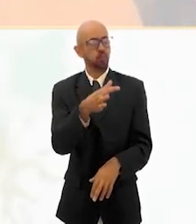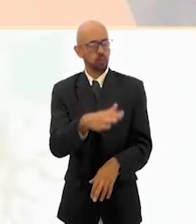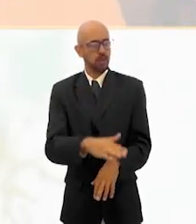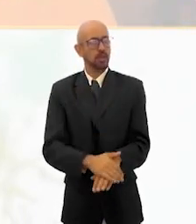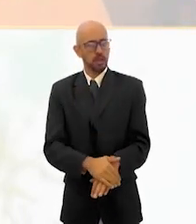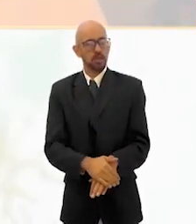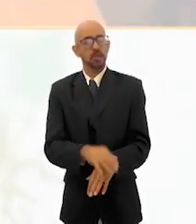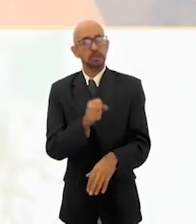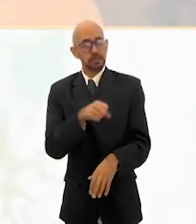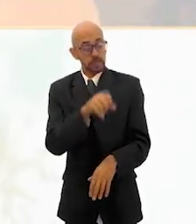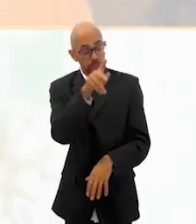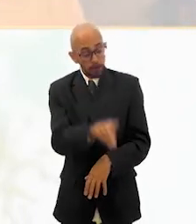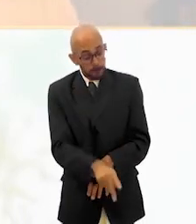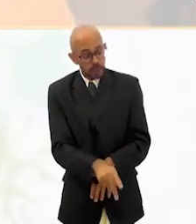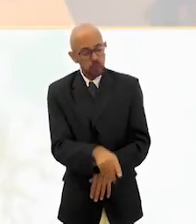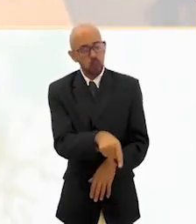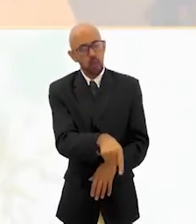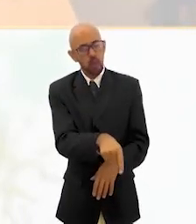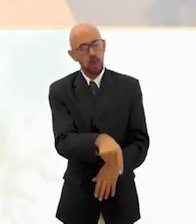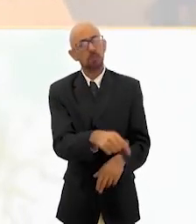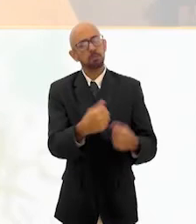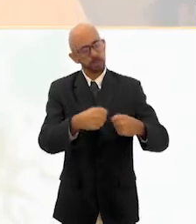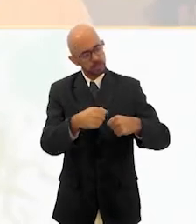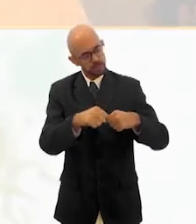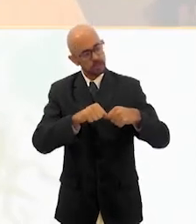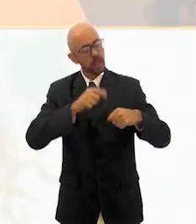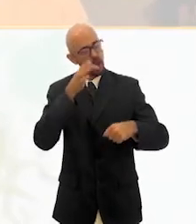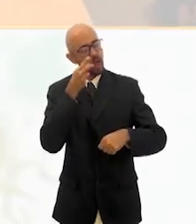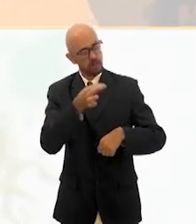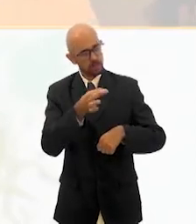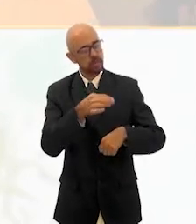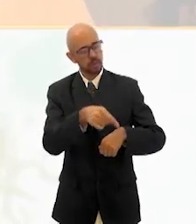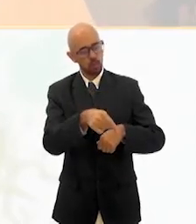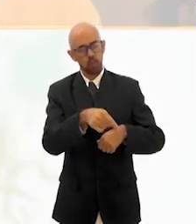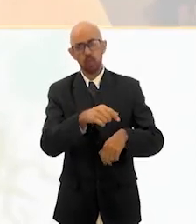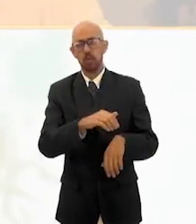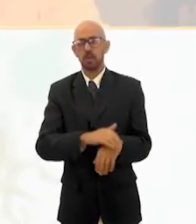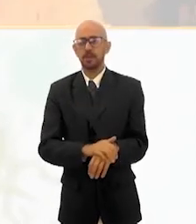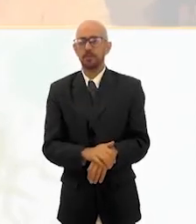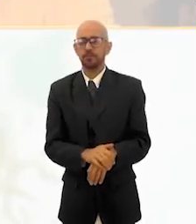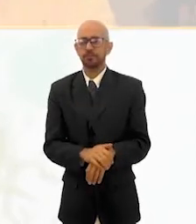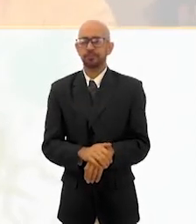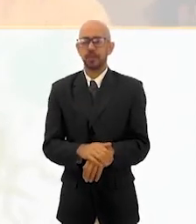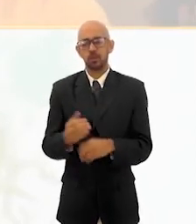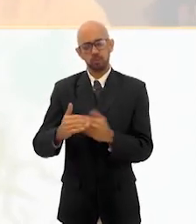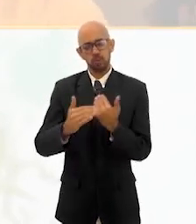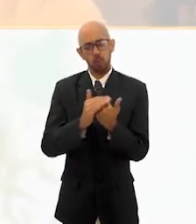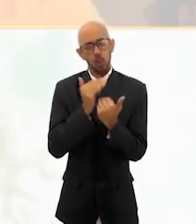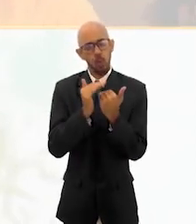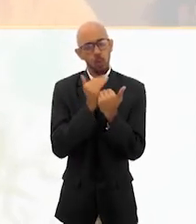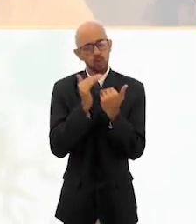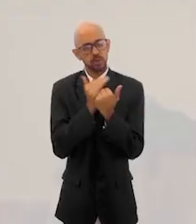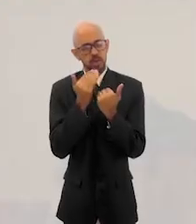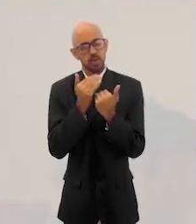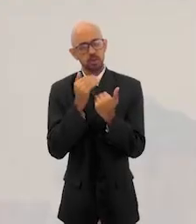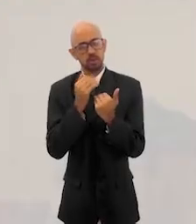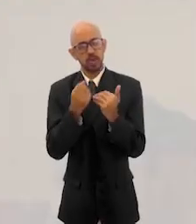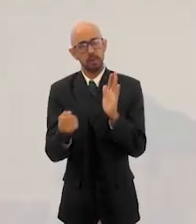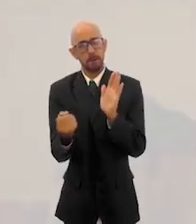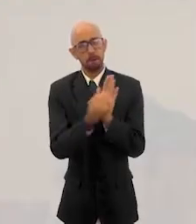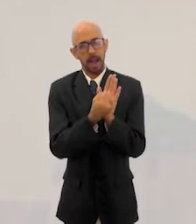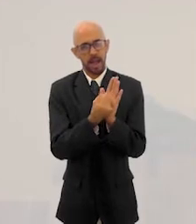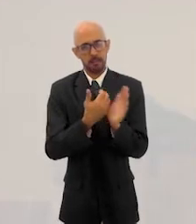Boa. né? Onde tem ser humano, ela falou assim, onde tem ser humano, é bom a gente ter um pouco de atenção. Então, essas coisas, ela foi uma pessoa que me marcou